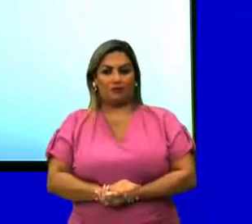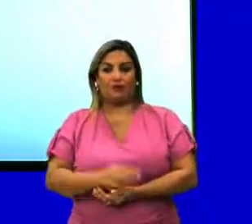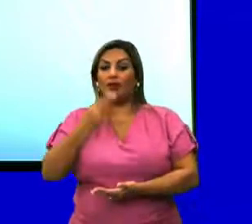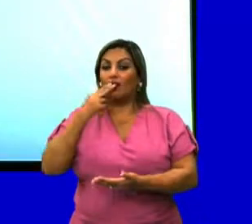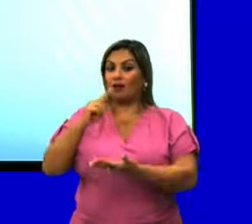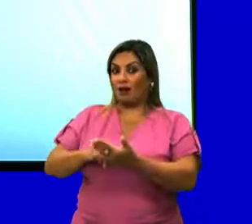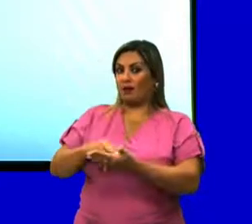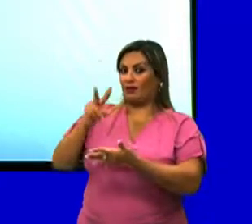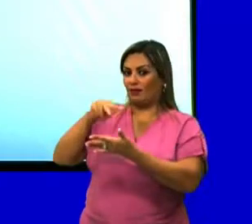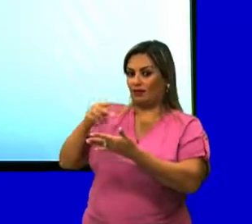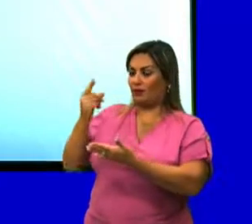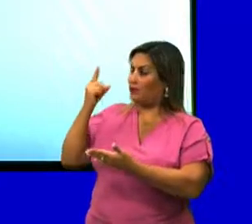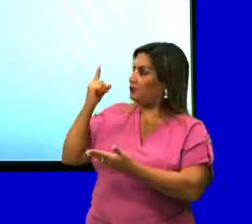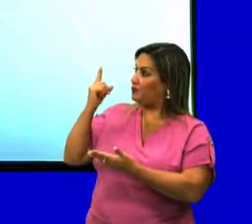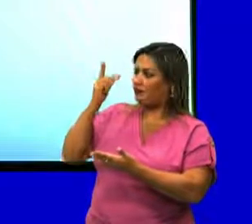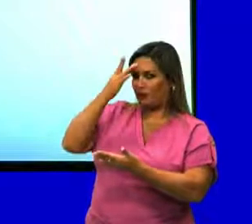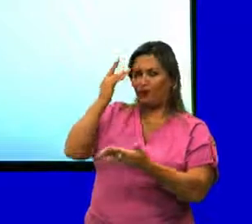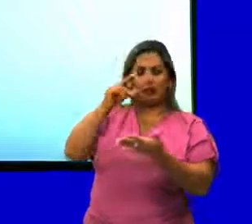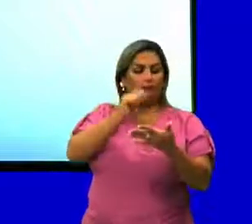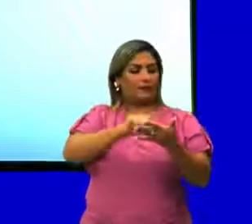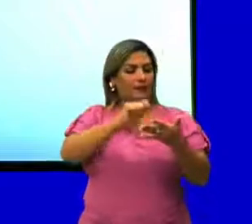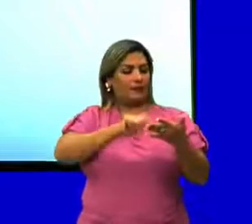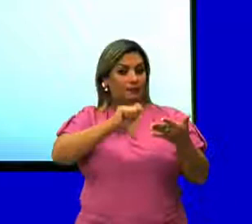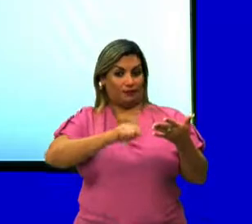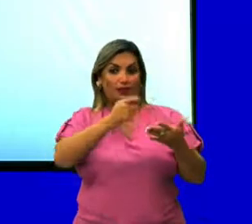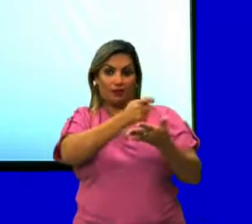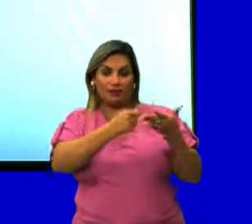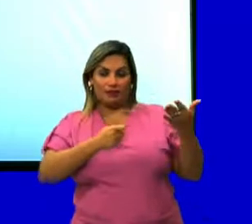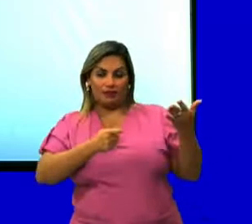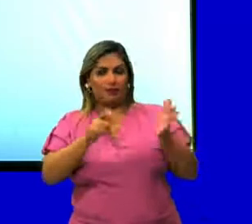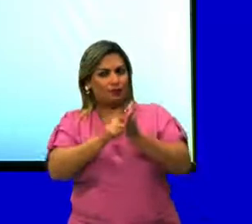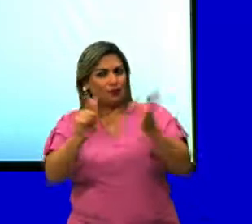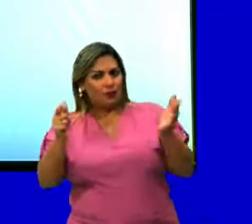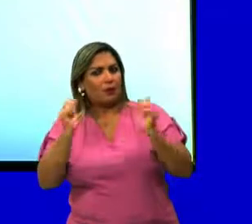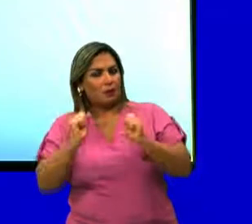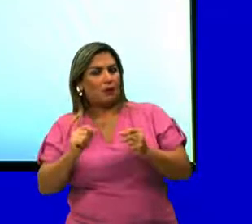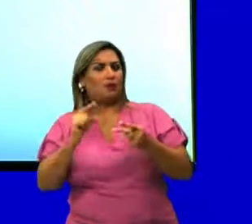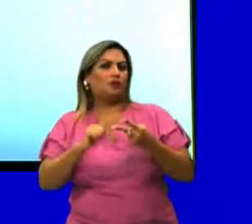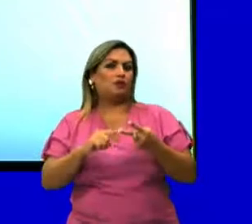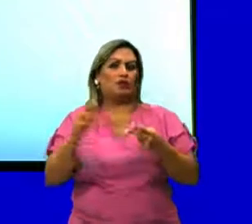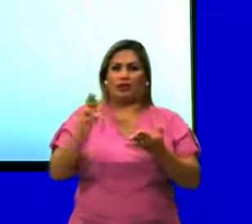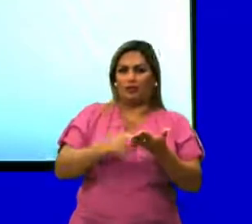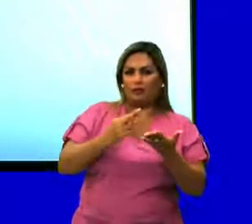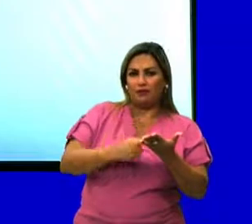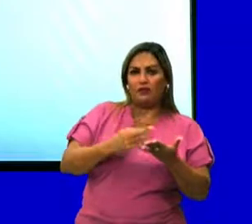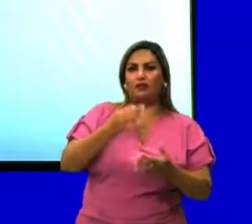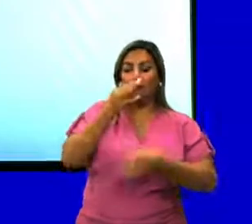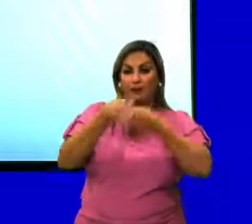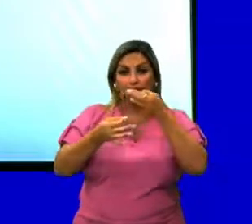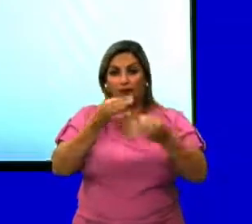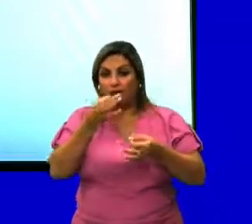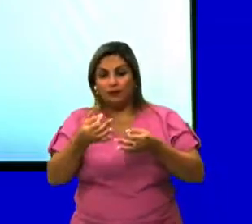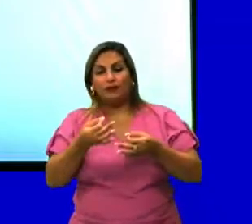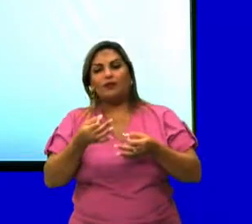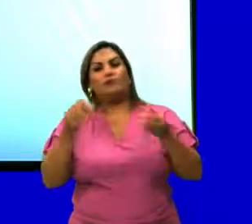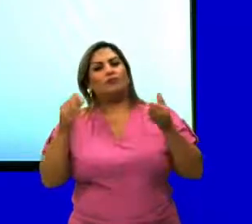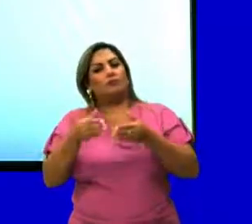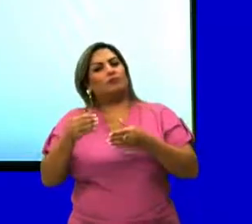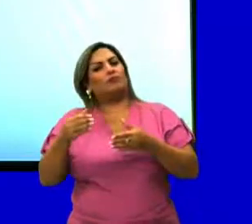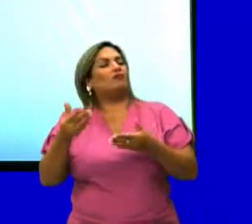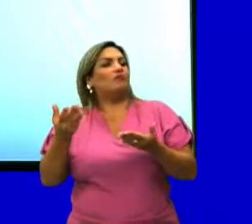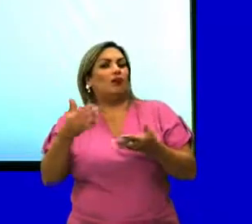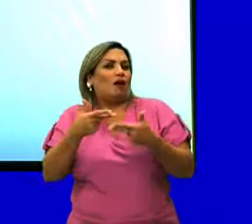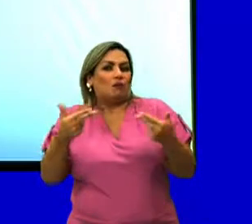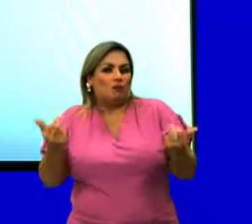Carta de leitor, esse leitor pode escrever para a redação de um jornal, de uma revista, comentando uma determinada